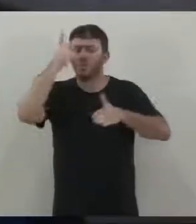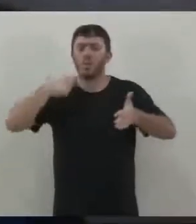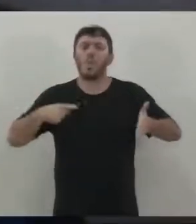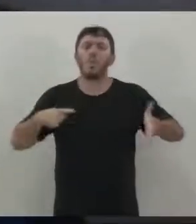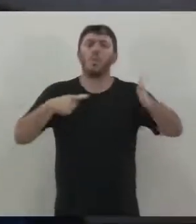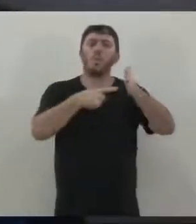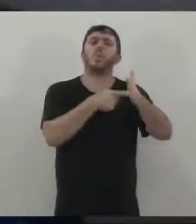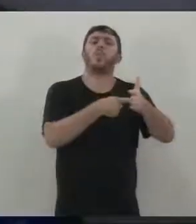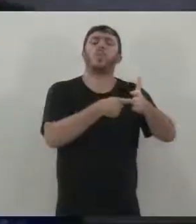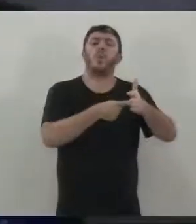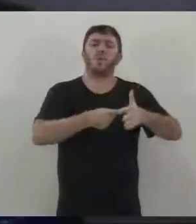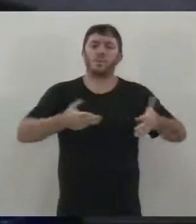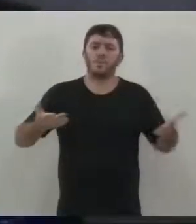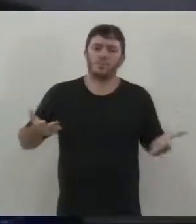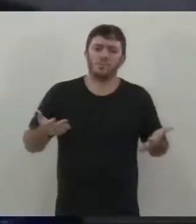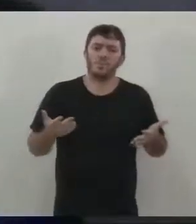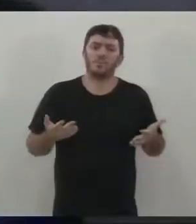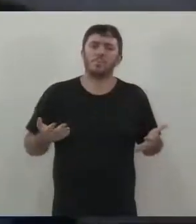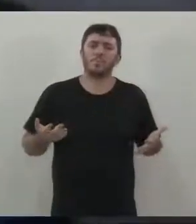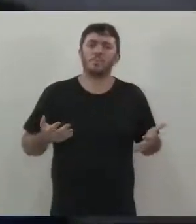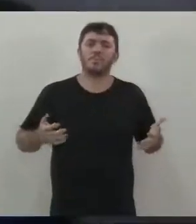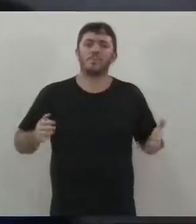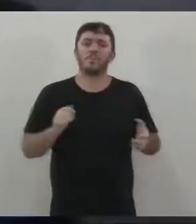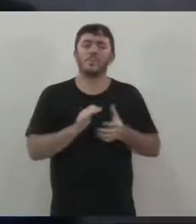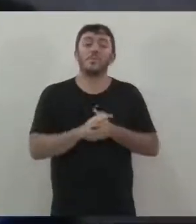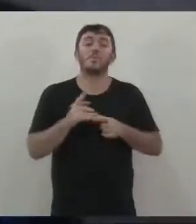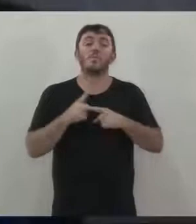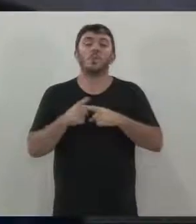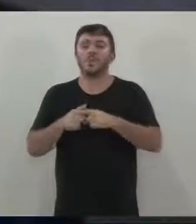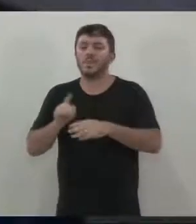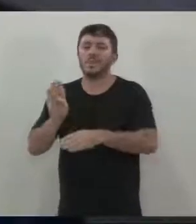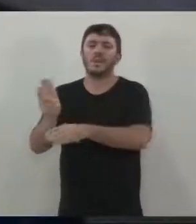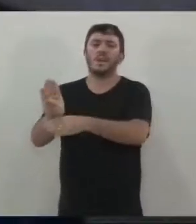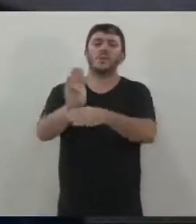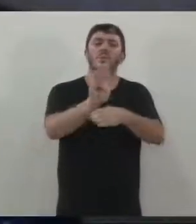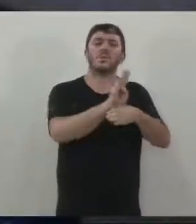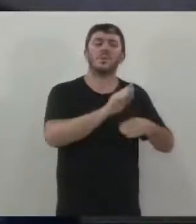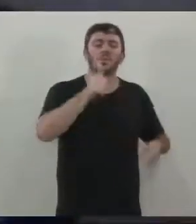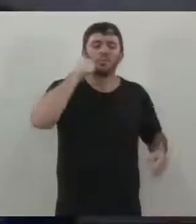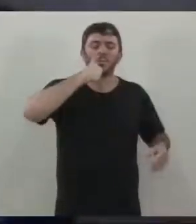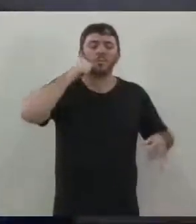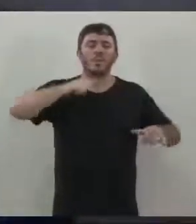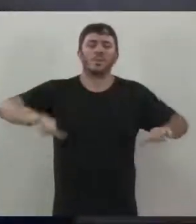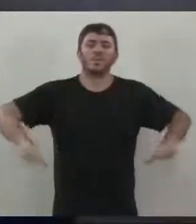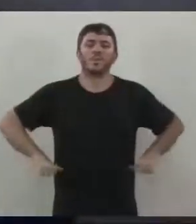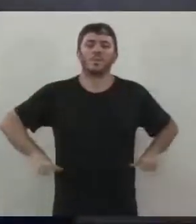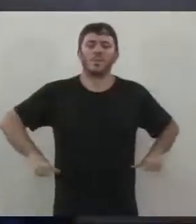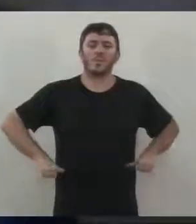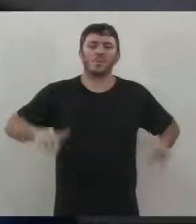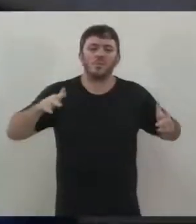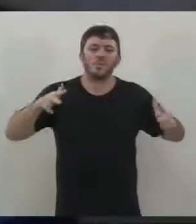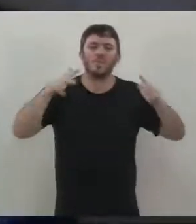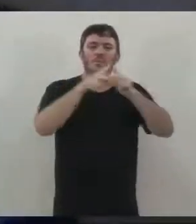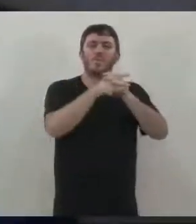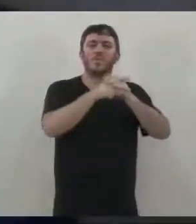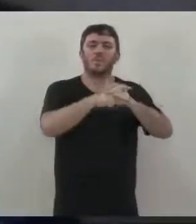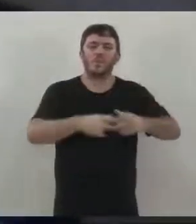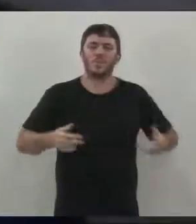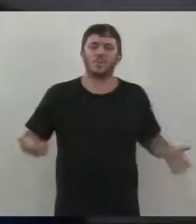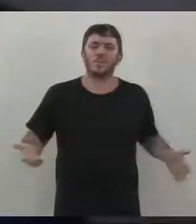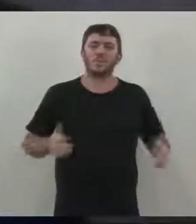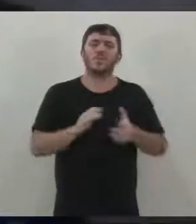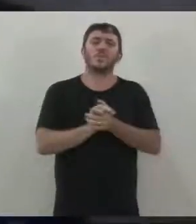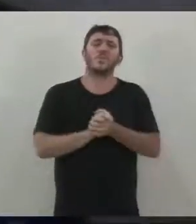concorrer à eleição porque ela está ajudando as mulheres que sofrem violência doméstica, e isso deveria ser proibido por lei.